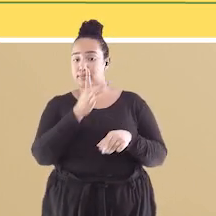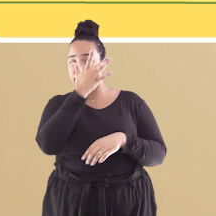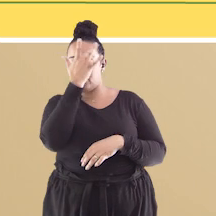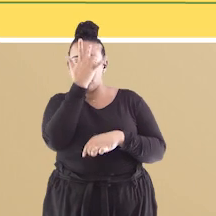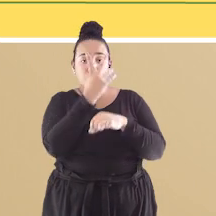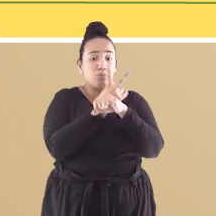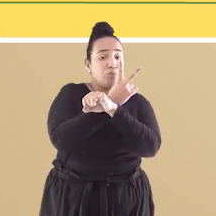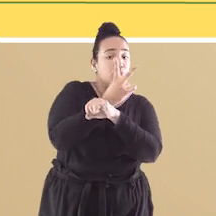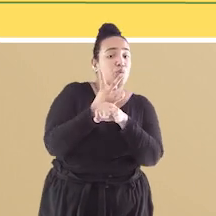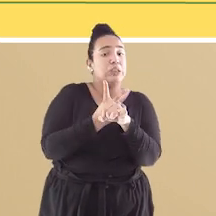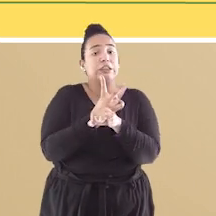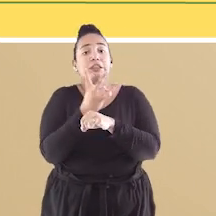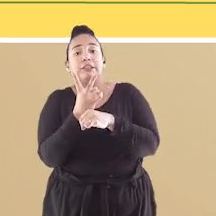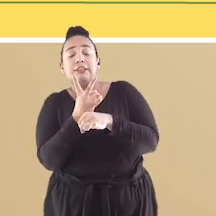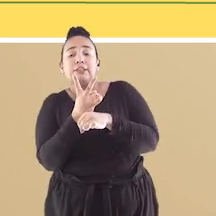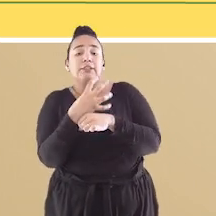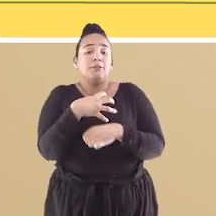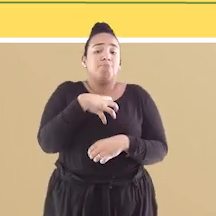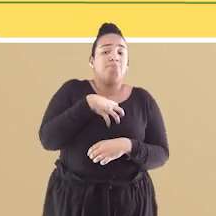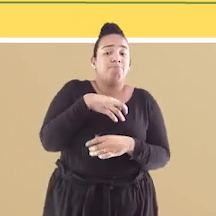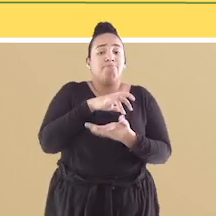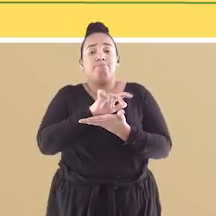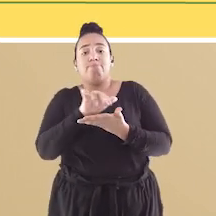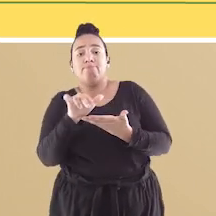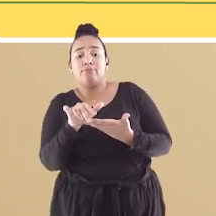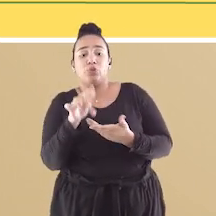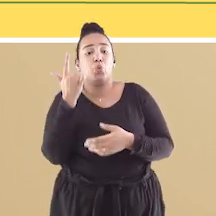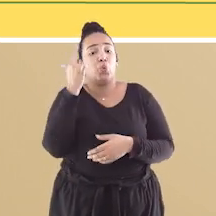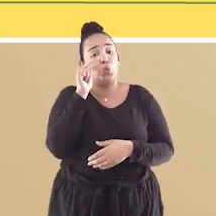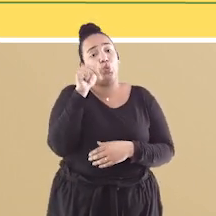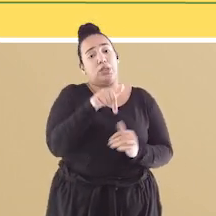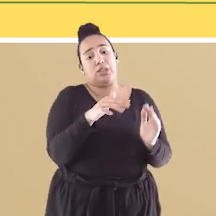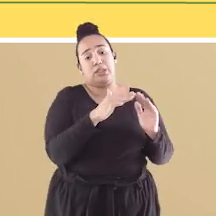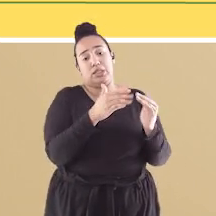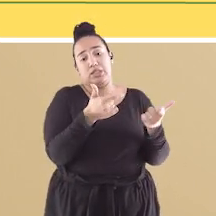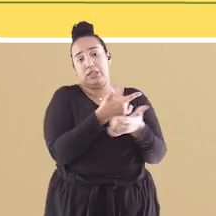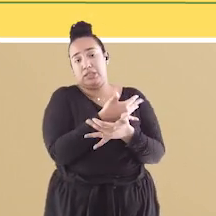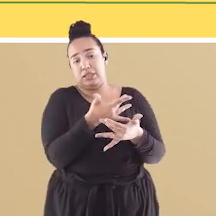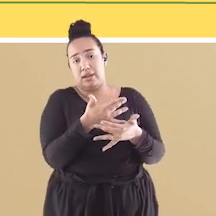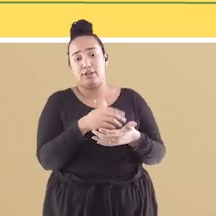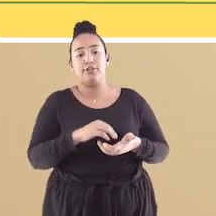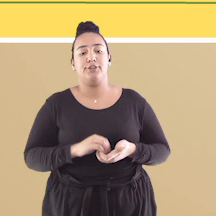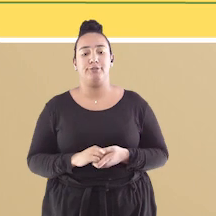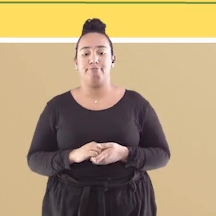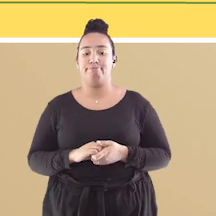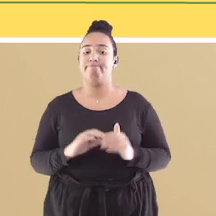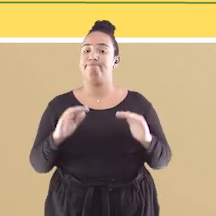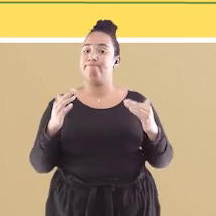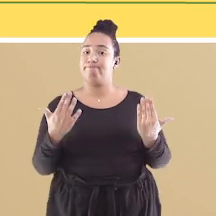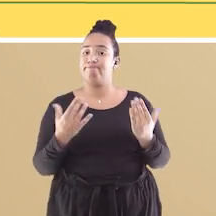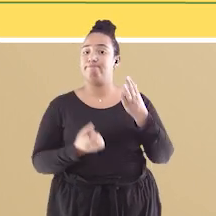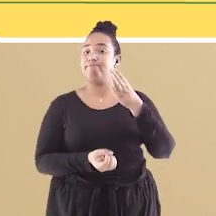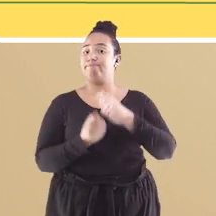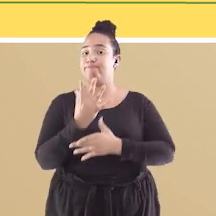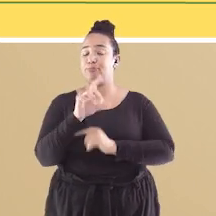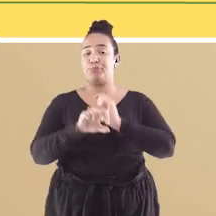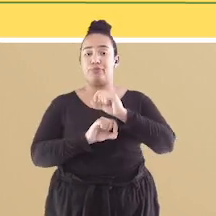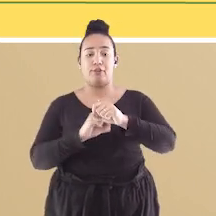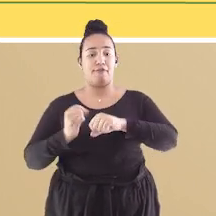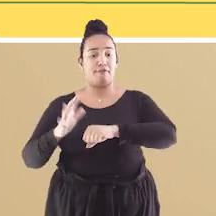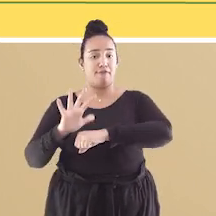buscando diferentes maneiras de permanecerem bem nas cidades. Com isso, as favelas e